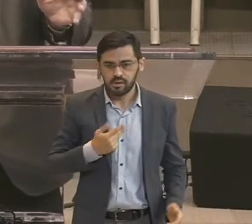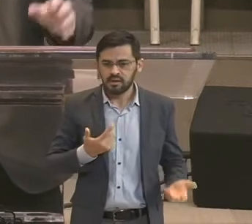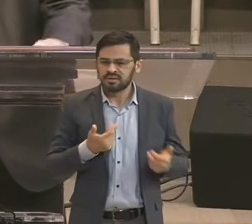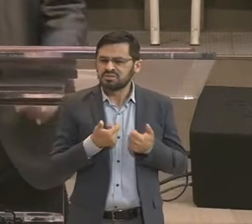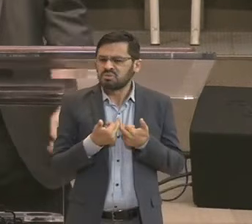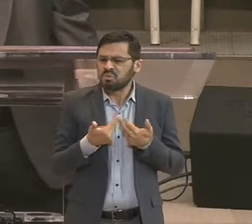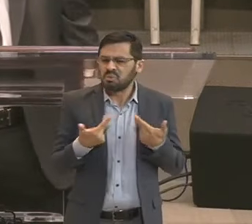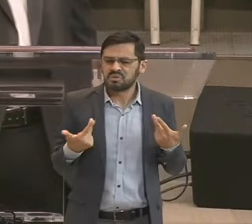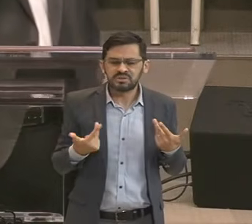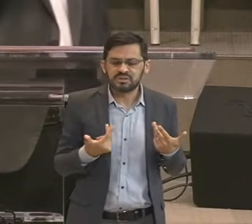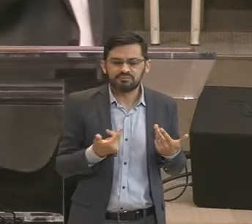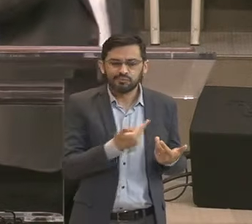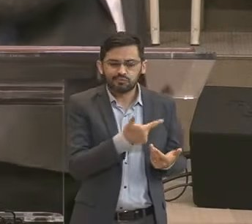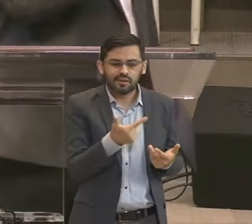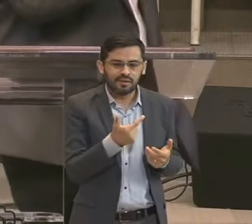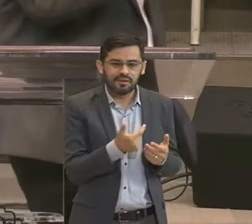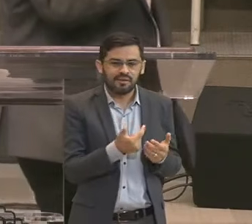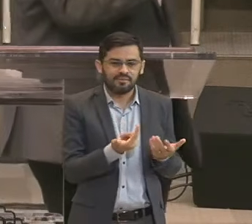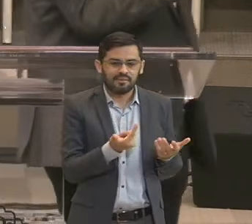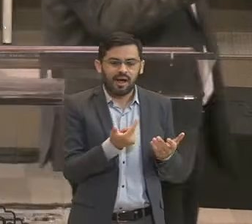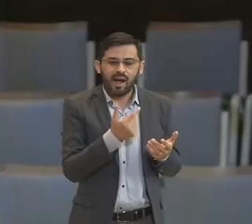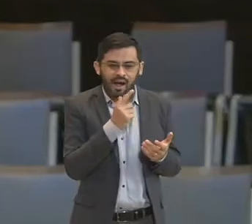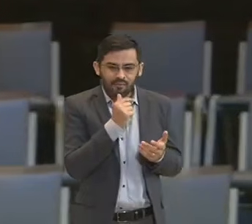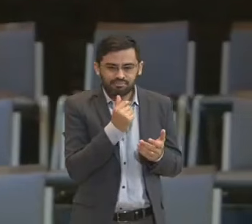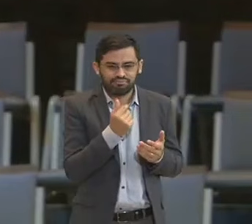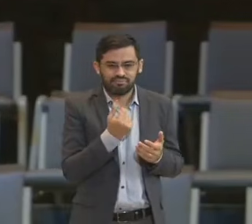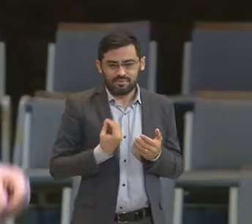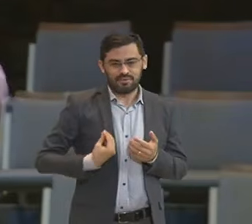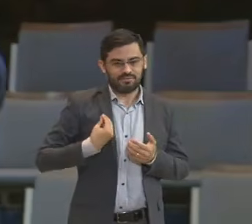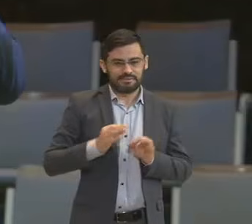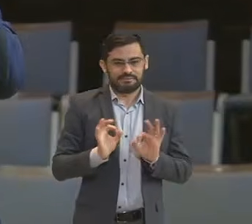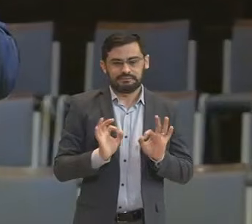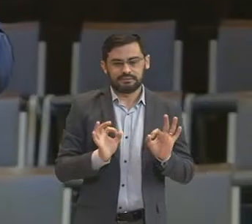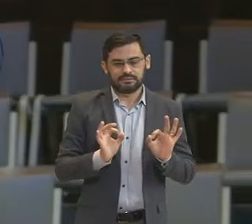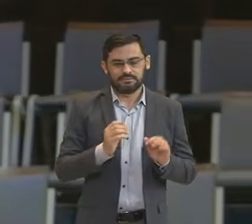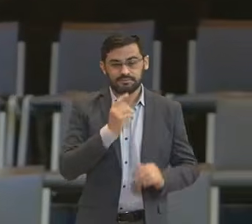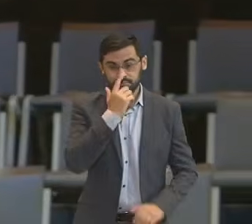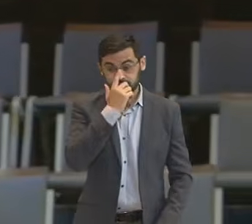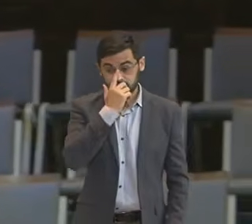rotas que não retêm as águas.